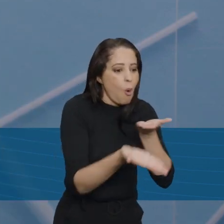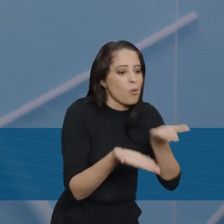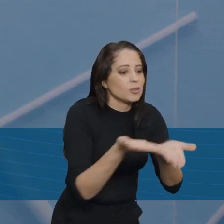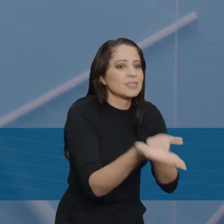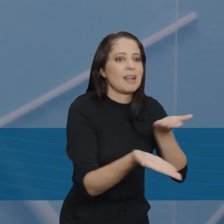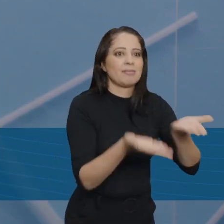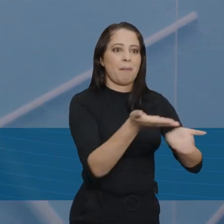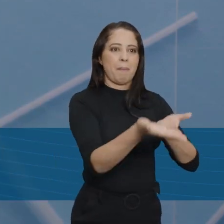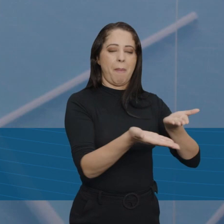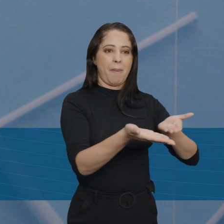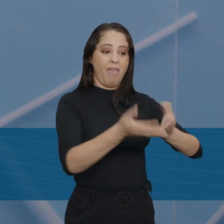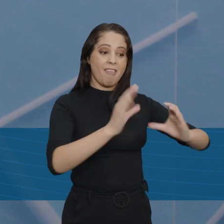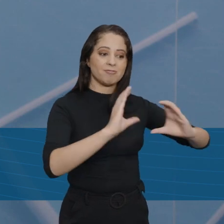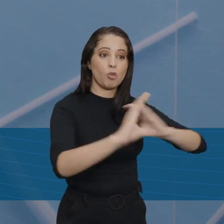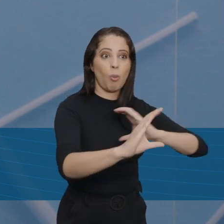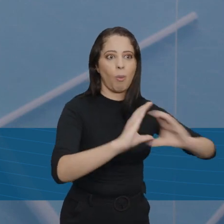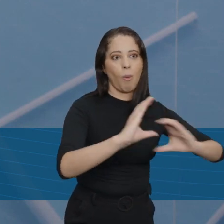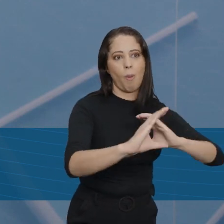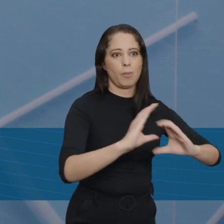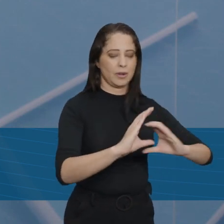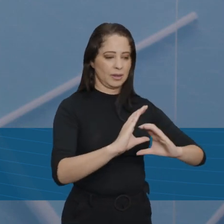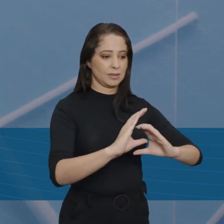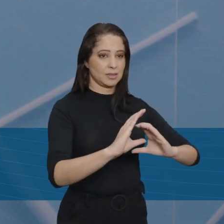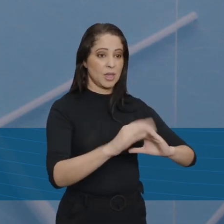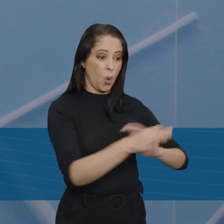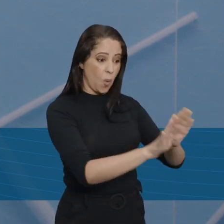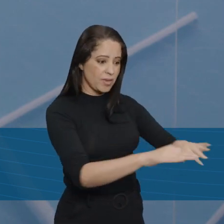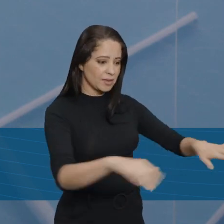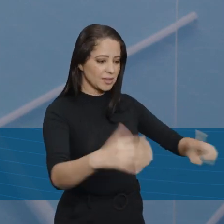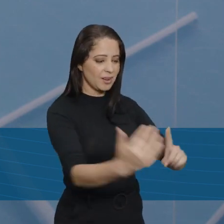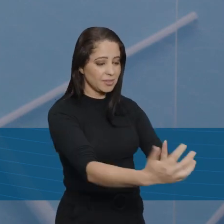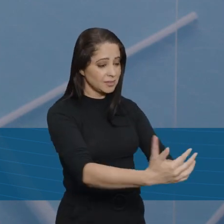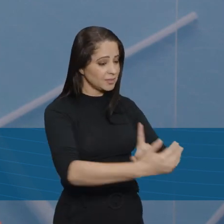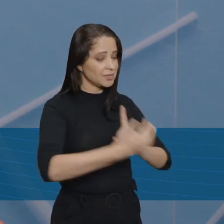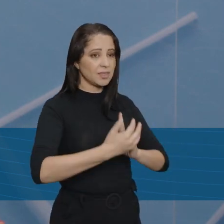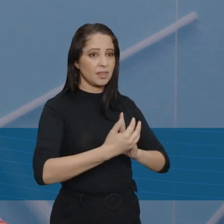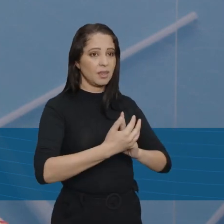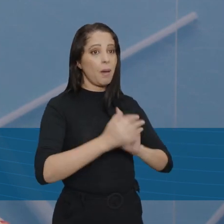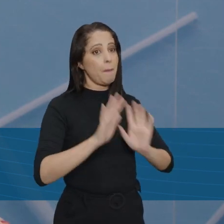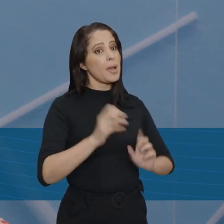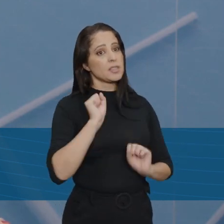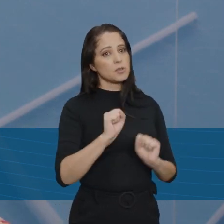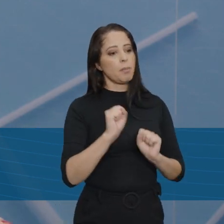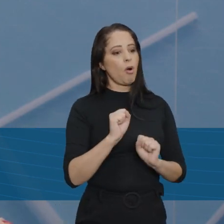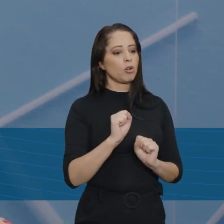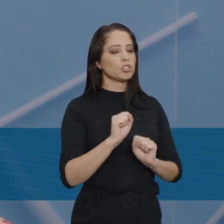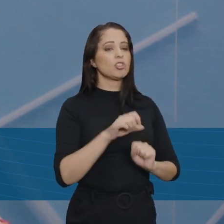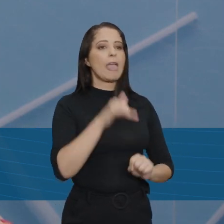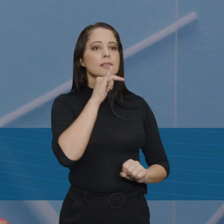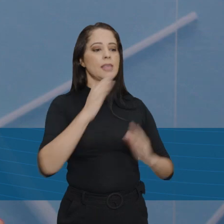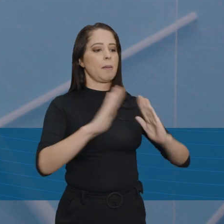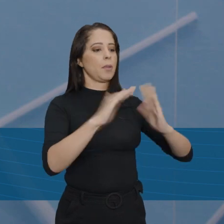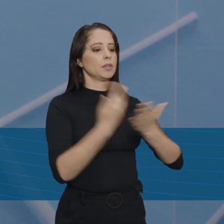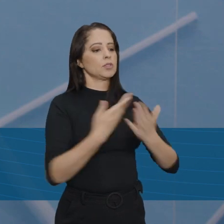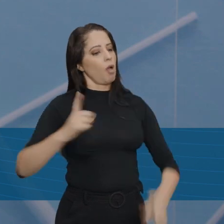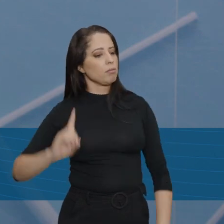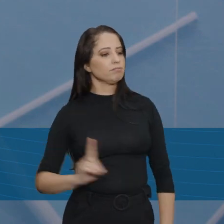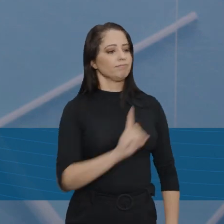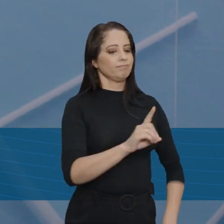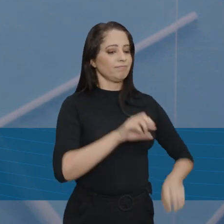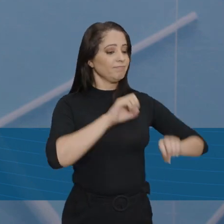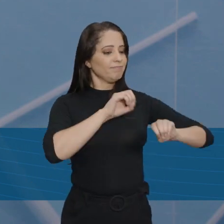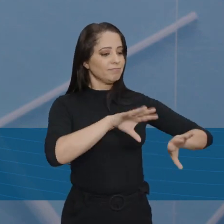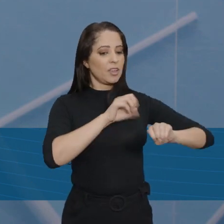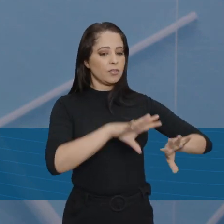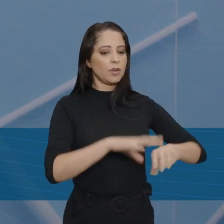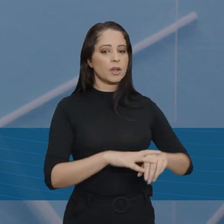aprofundado, em que a gente pode se rever e pode acolher as crianças, mas que a gente leve informações, né, nas escolas,